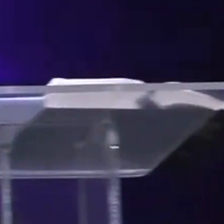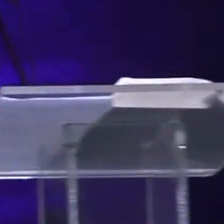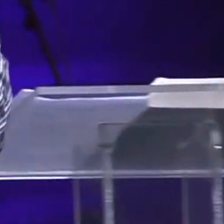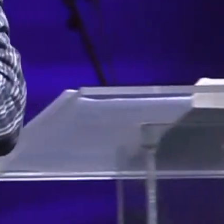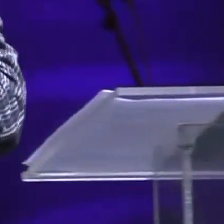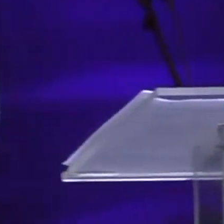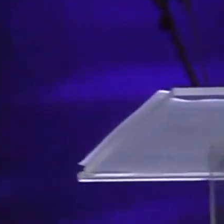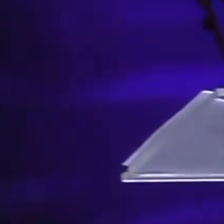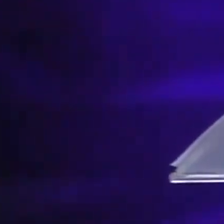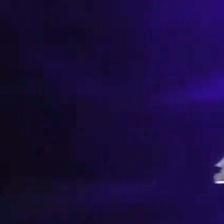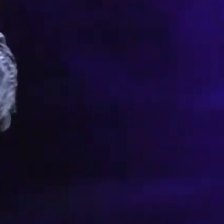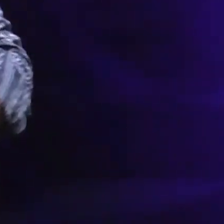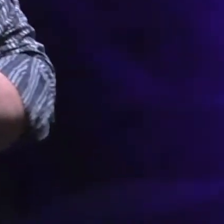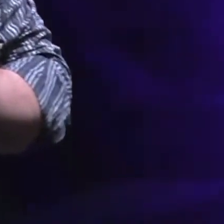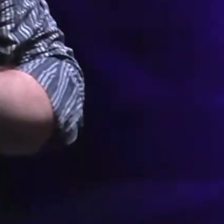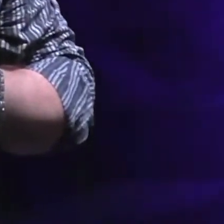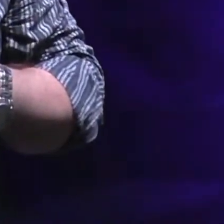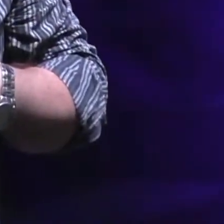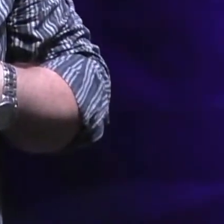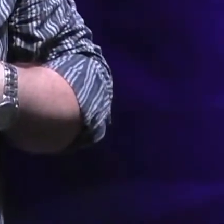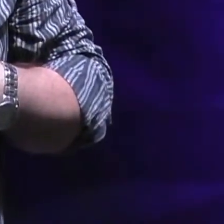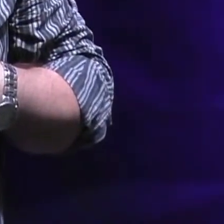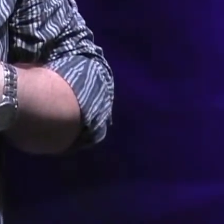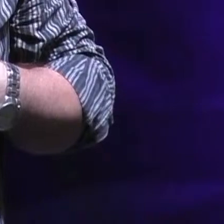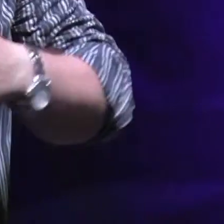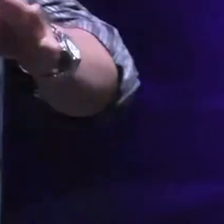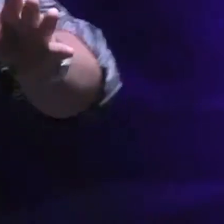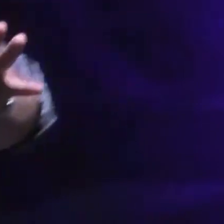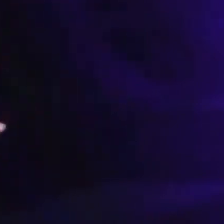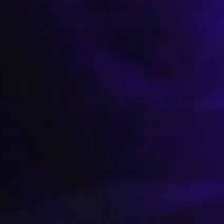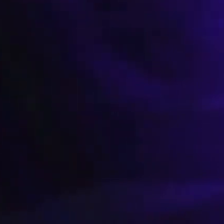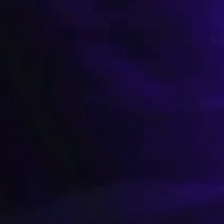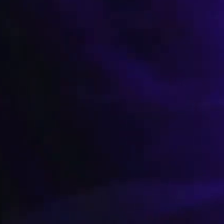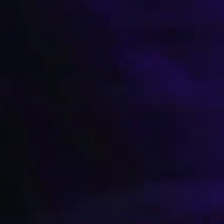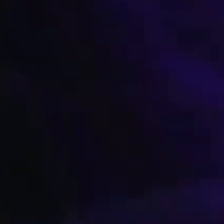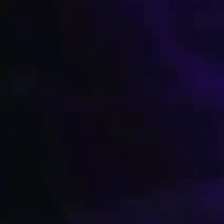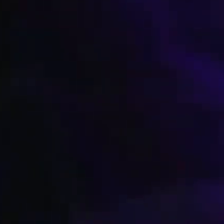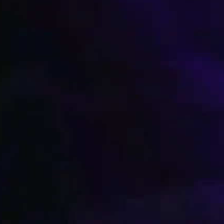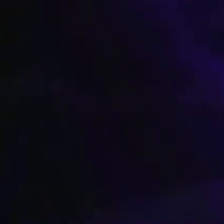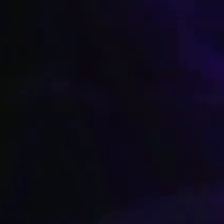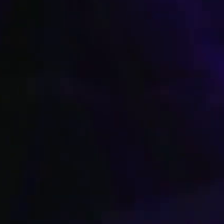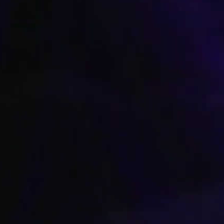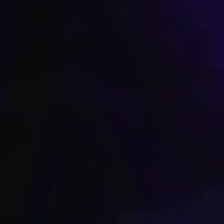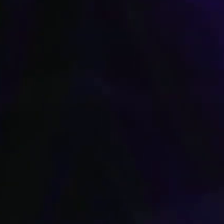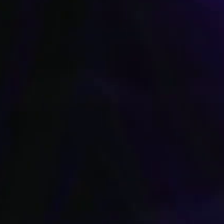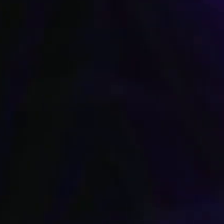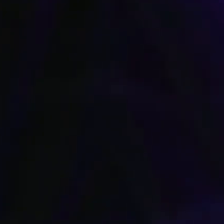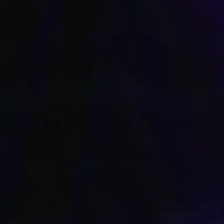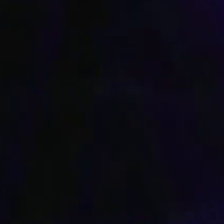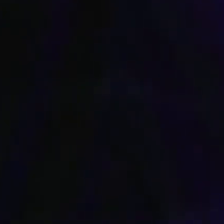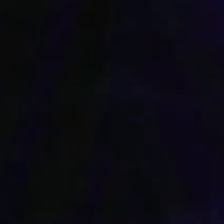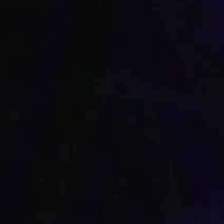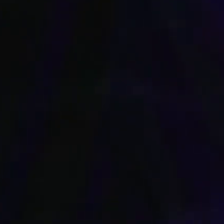meu, bem próximo. Só faltava o rabo e o chifre